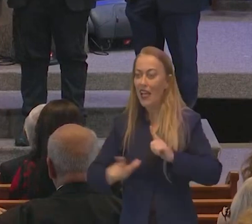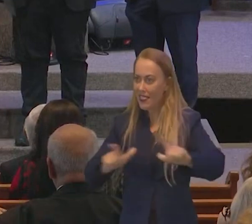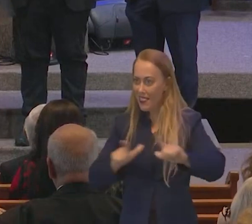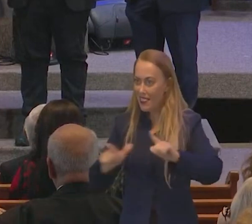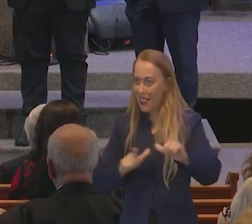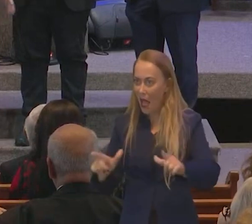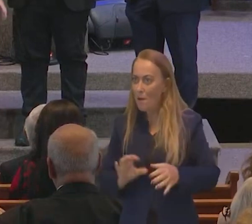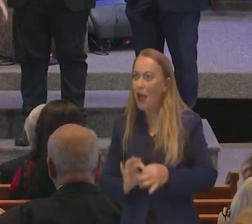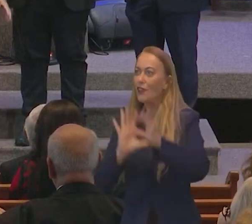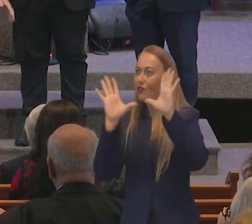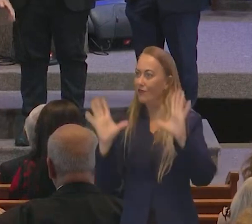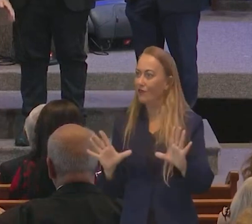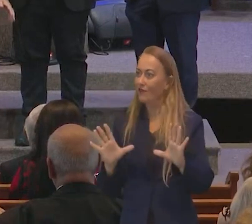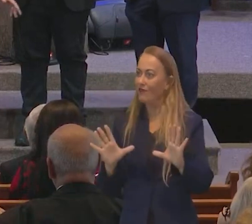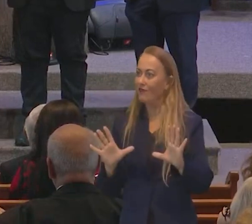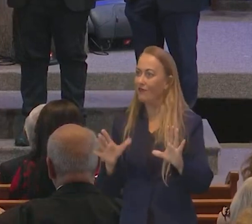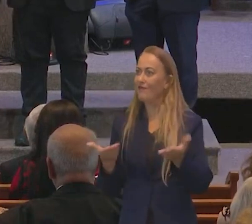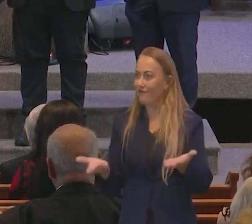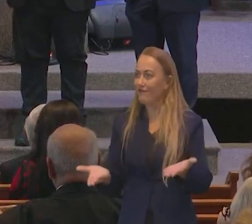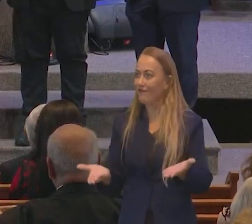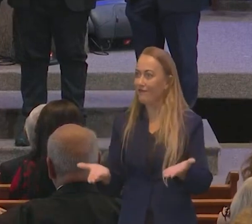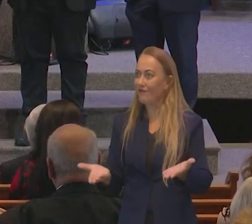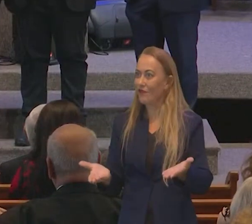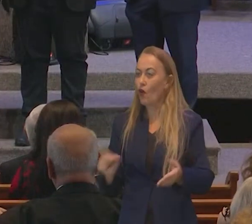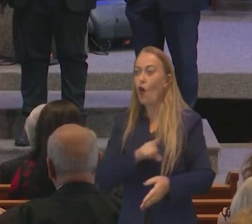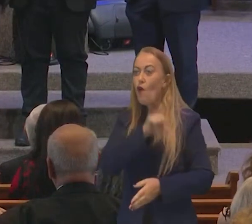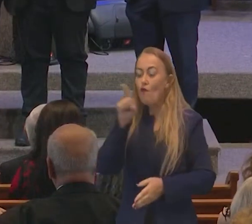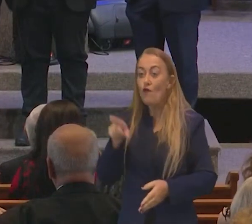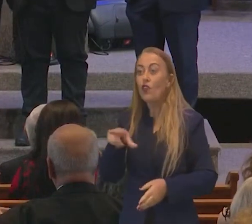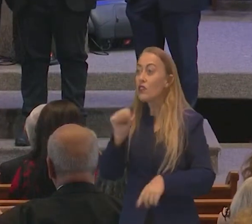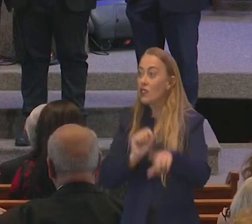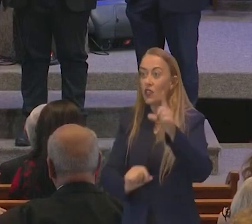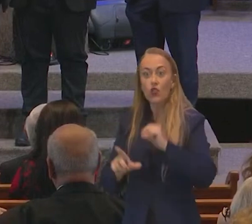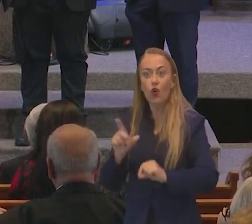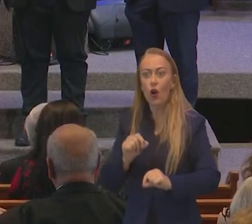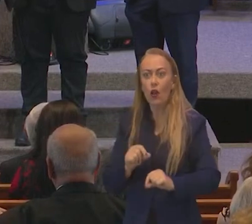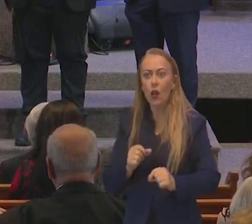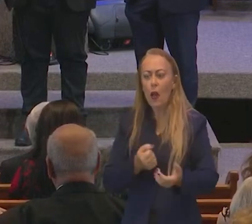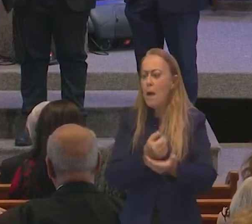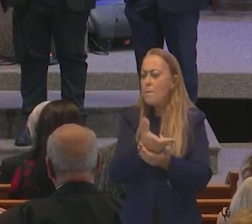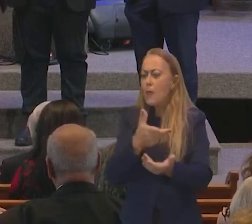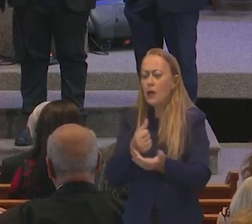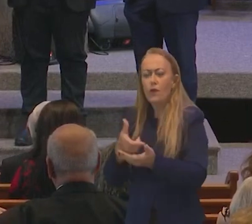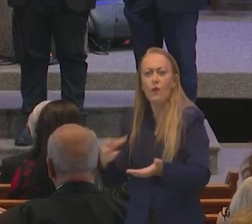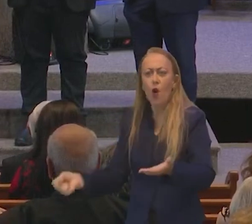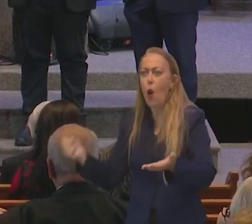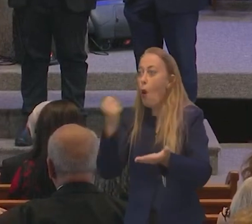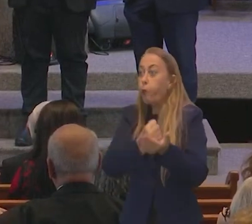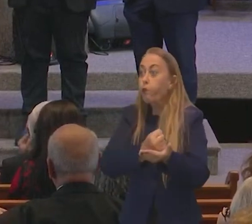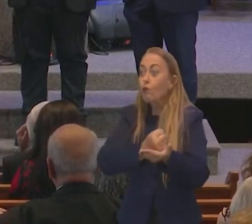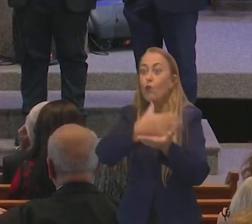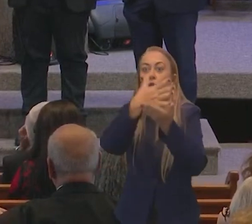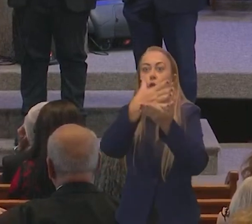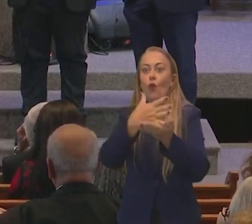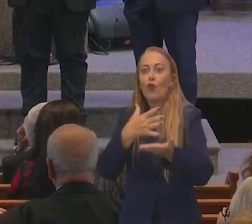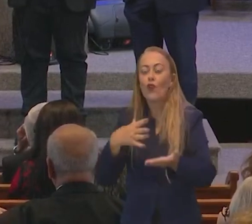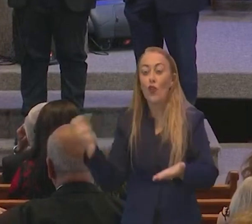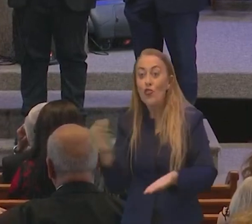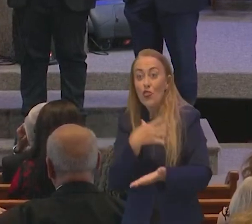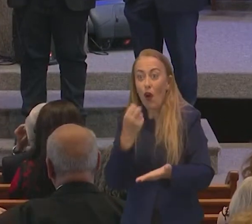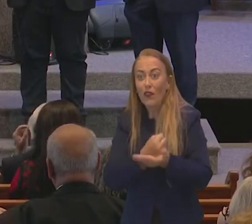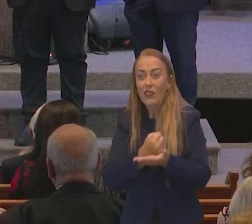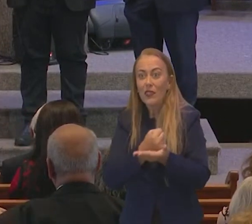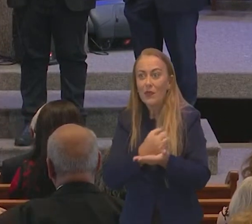Trabalha com solto. Trabalhando com solto, distribuindo a palavra de Deus, você evitará que as